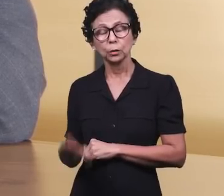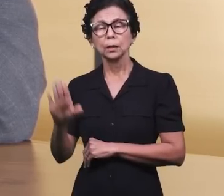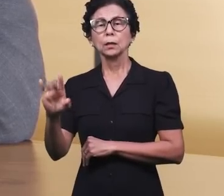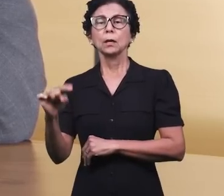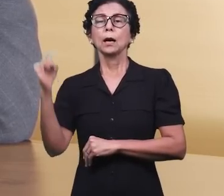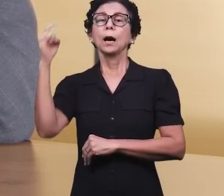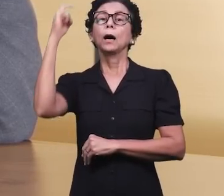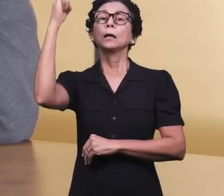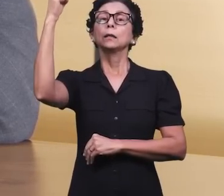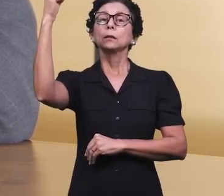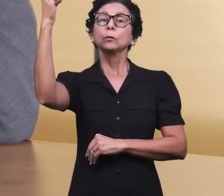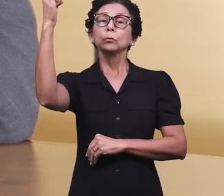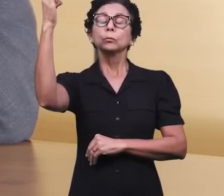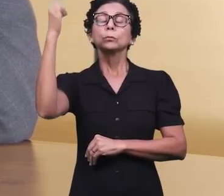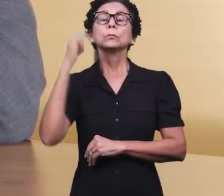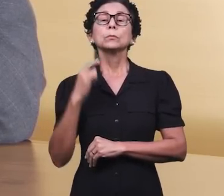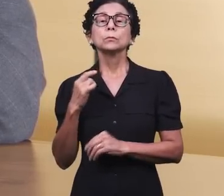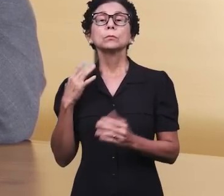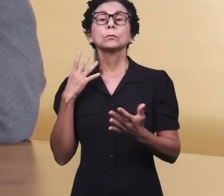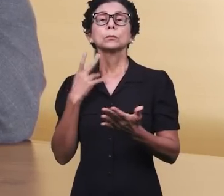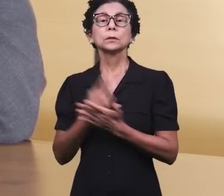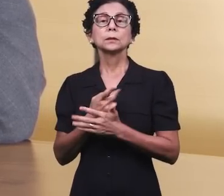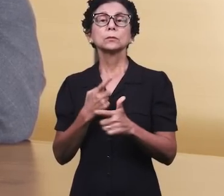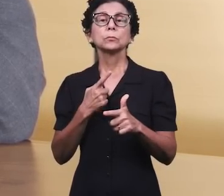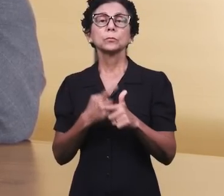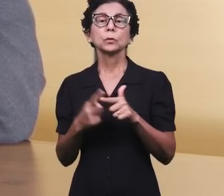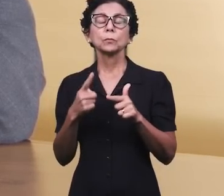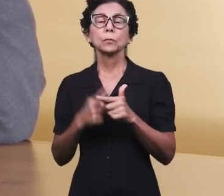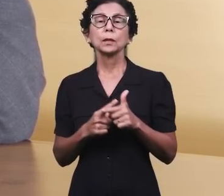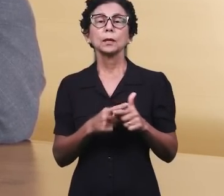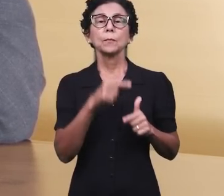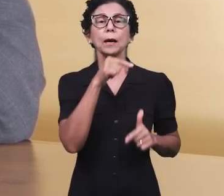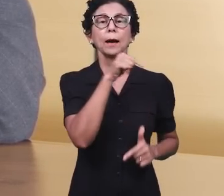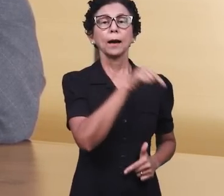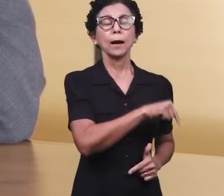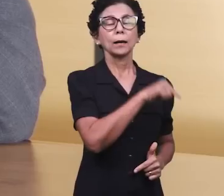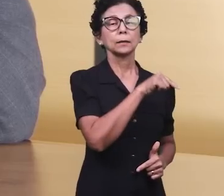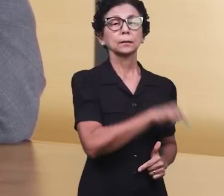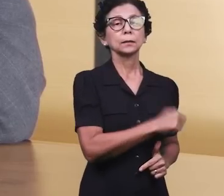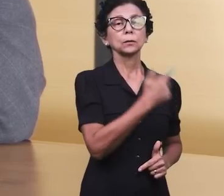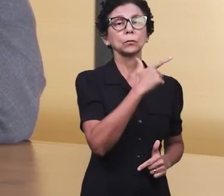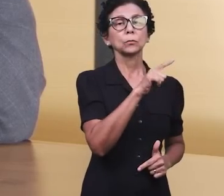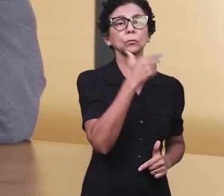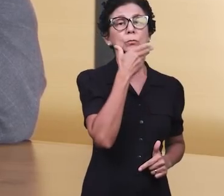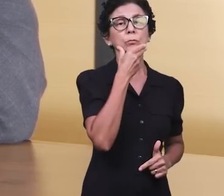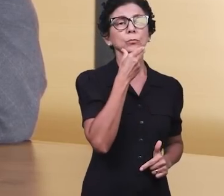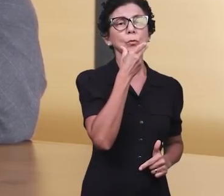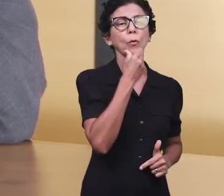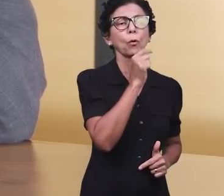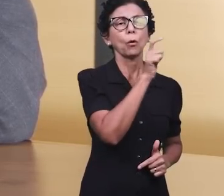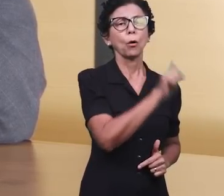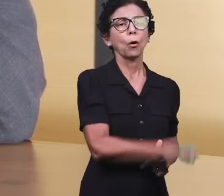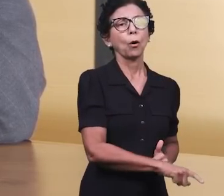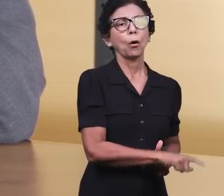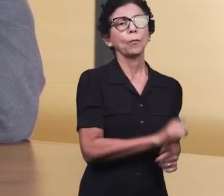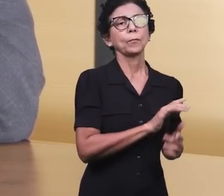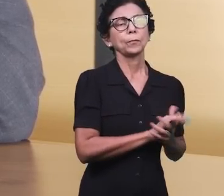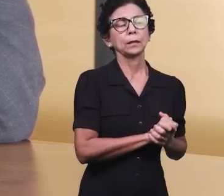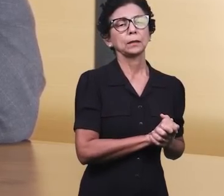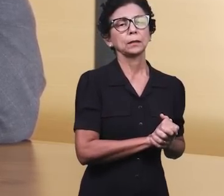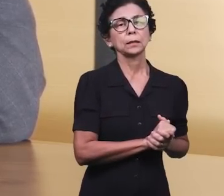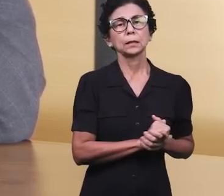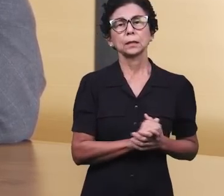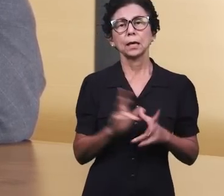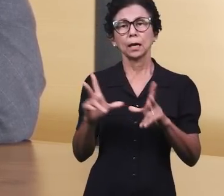uma situação em que alguém, né, queria tomar dele ou tirar dele,